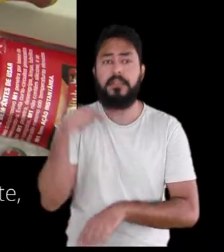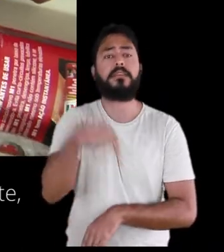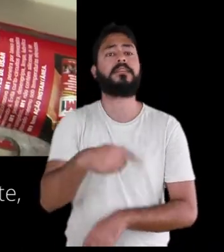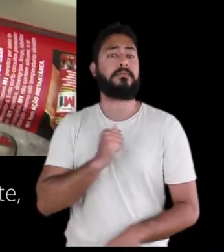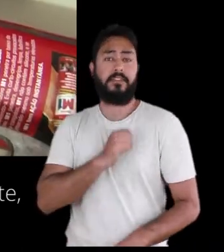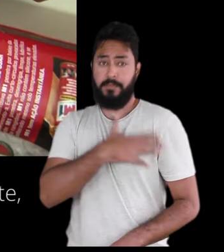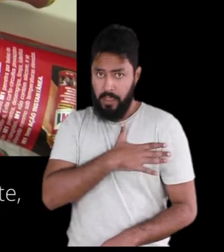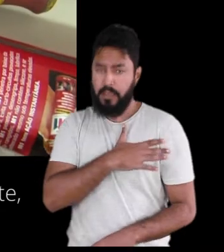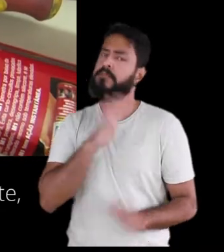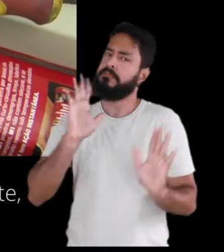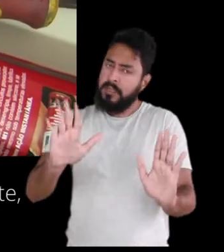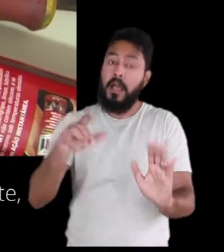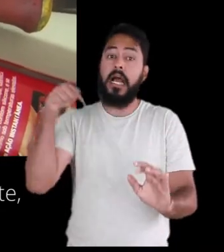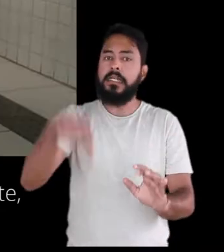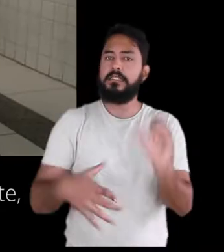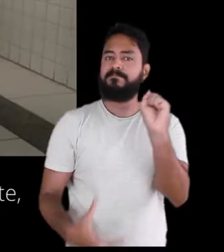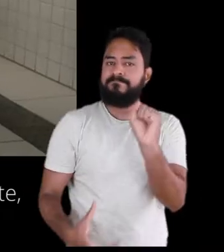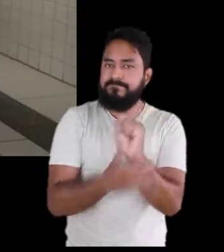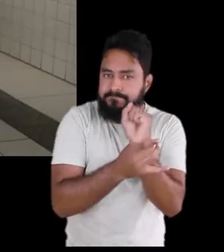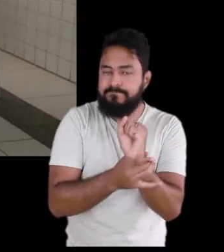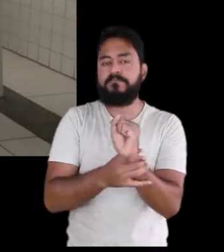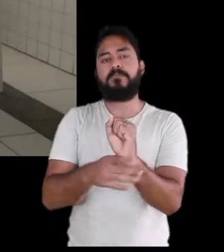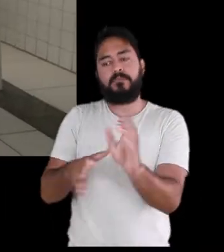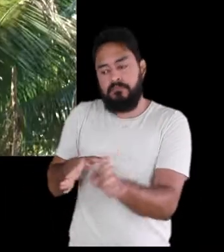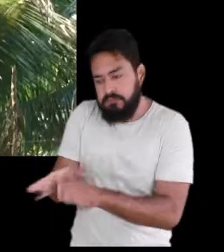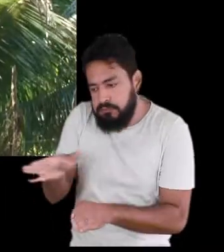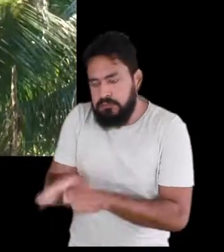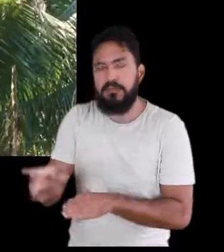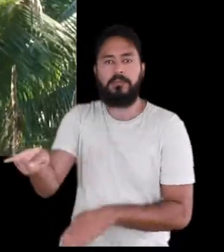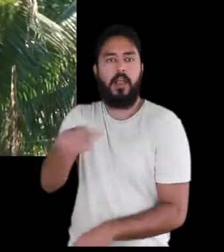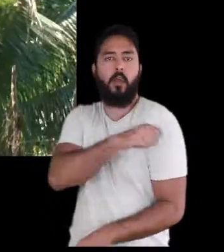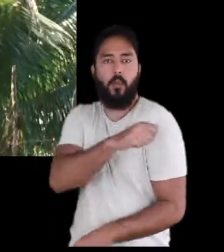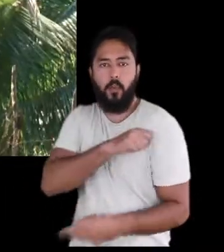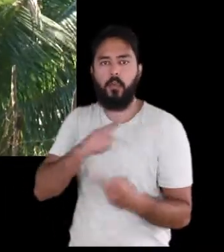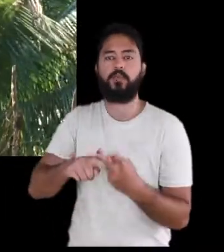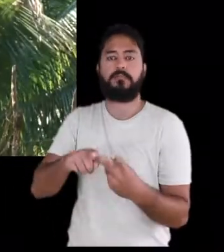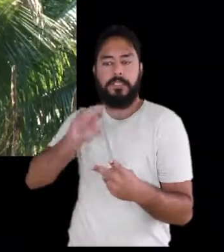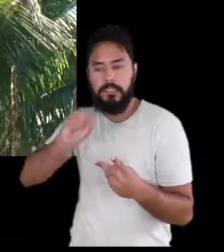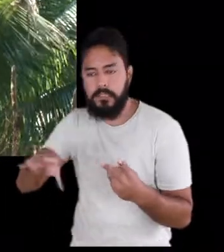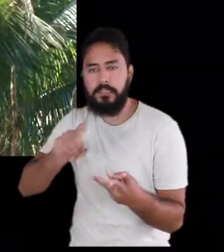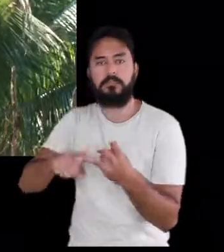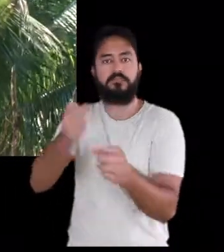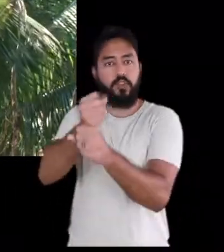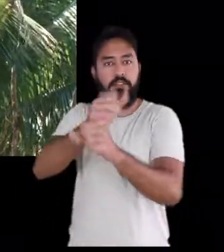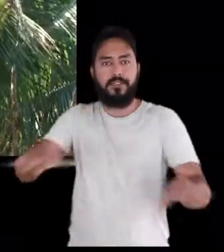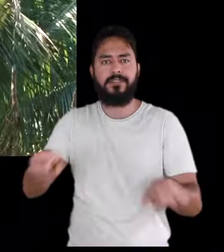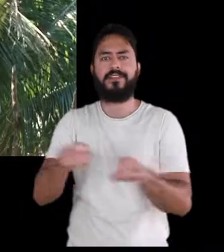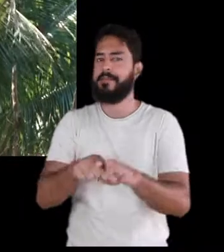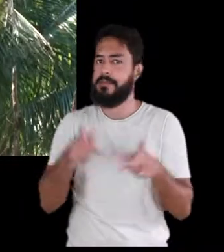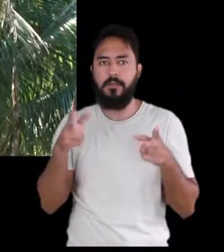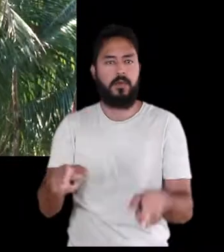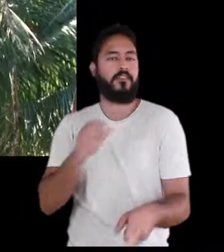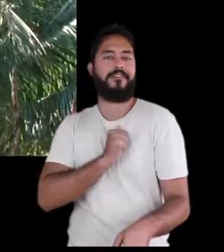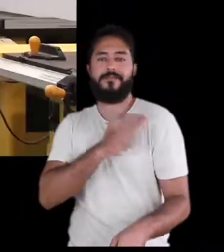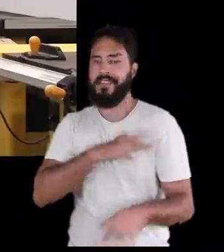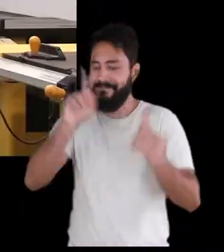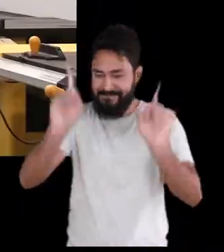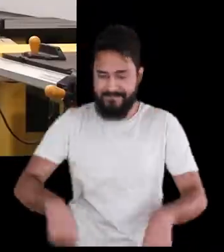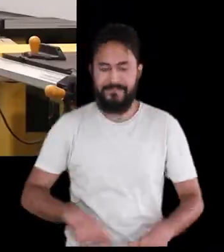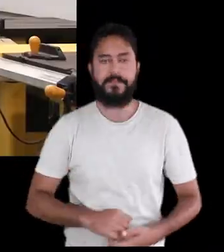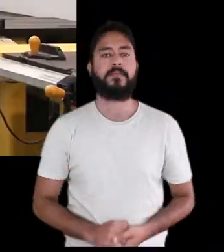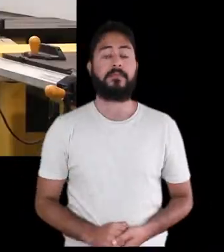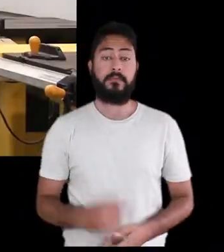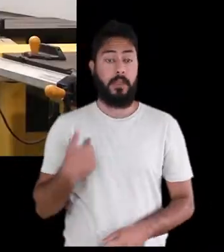fosse comprometida com o estudante, comprometida com o ensino e com a extensão como o IFPE é. Quando